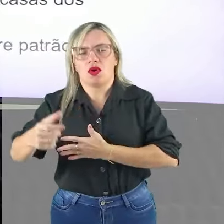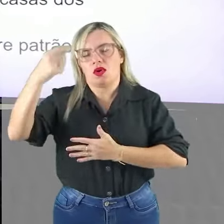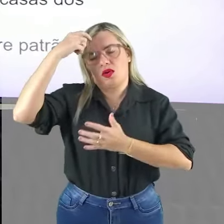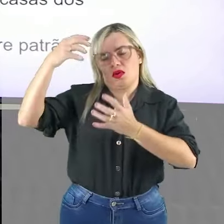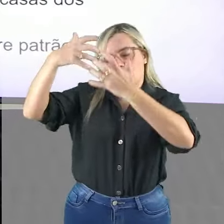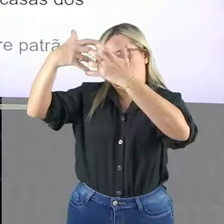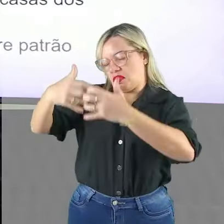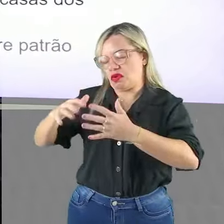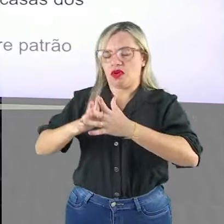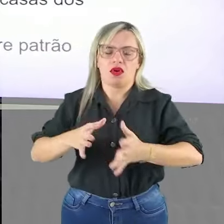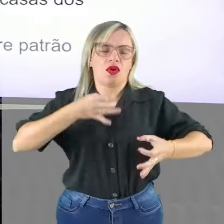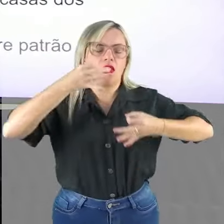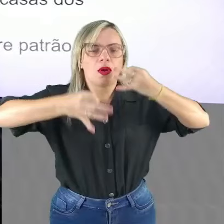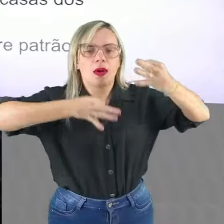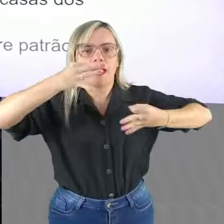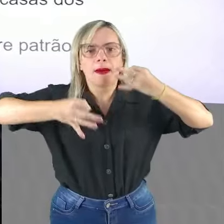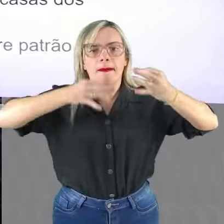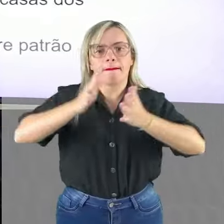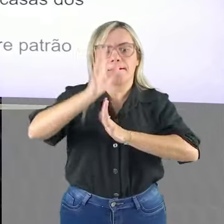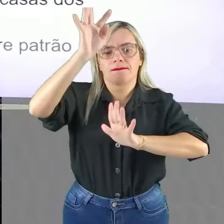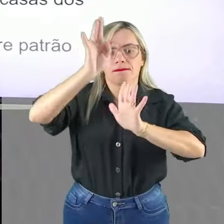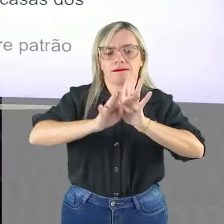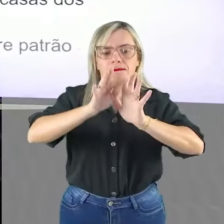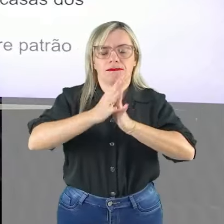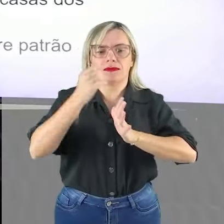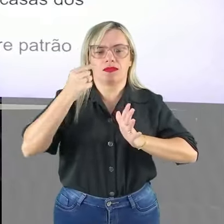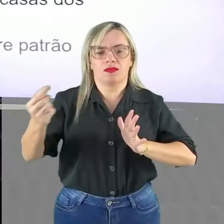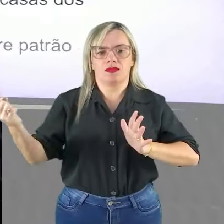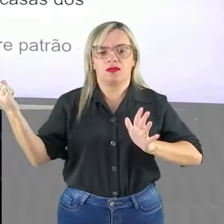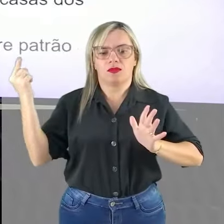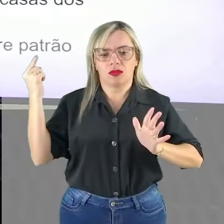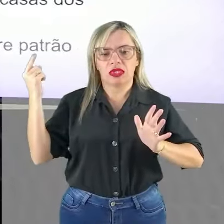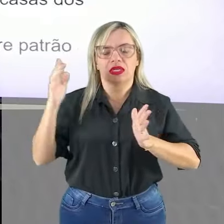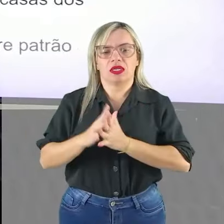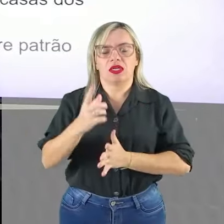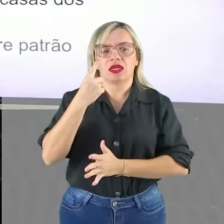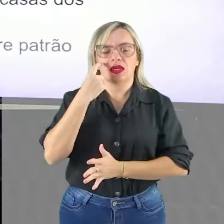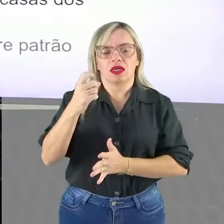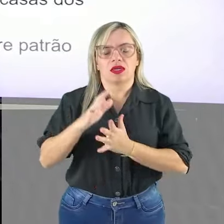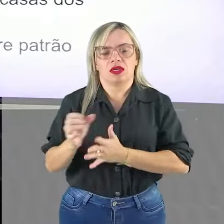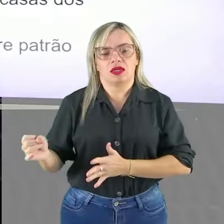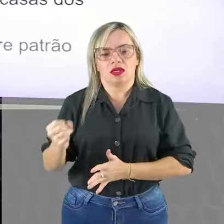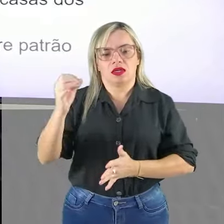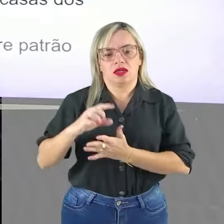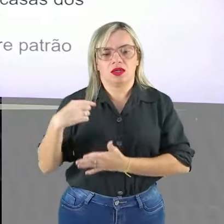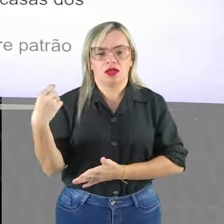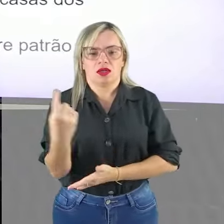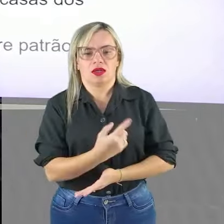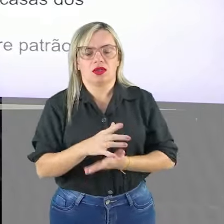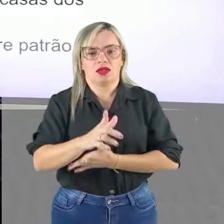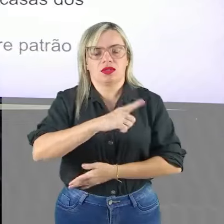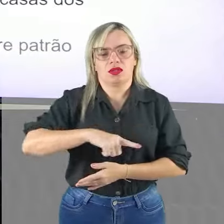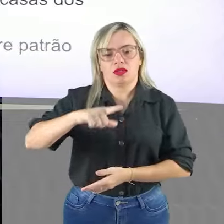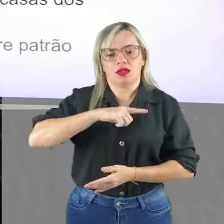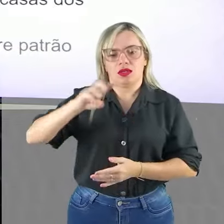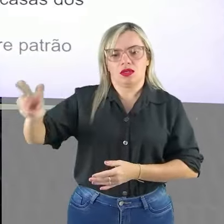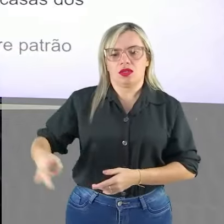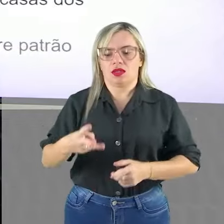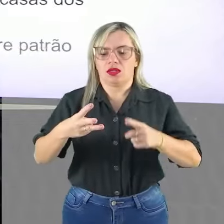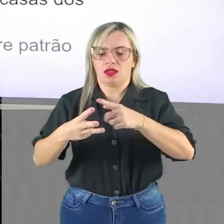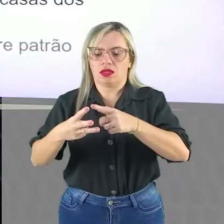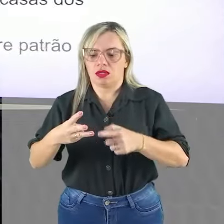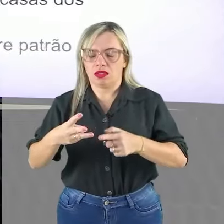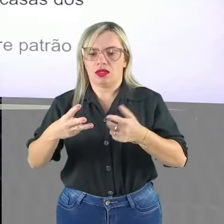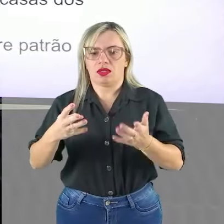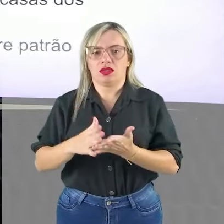com a crítica que envolve dentro daquele texto Então aqui olha só o que é interessante nós temos três nacionalidades uruguaia